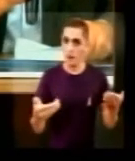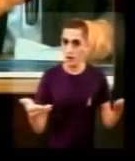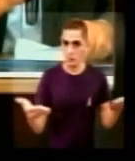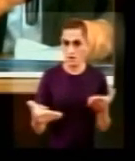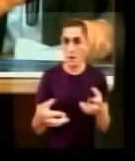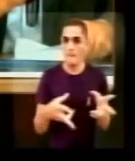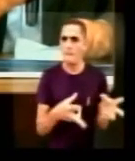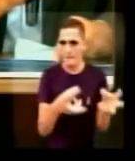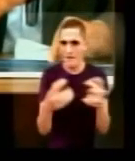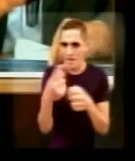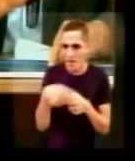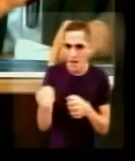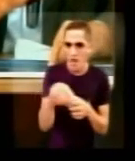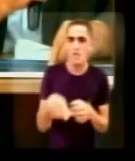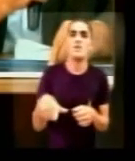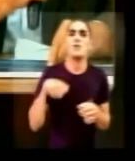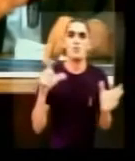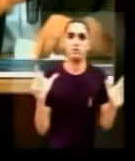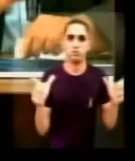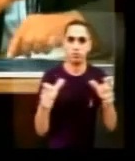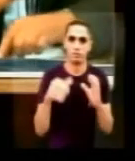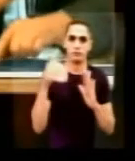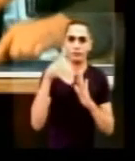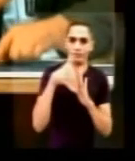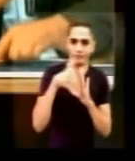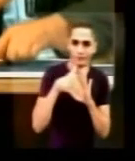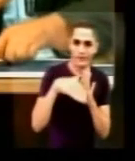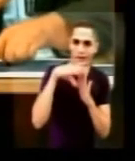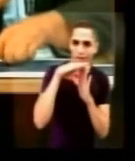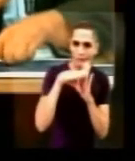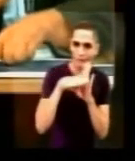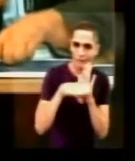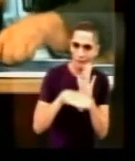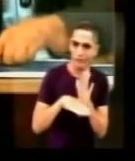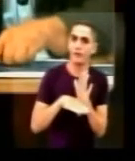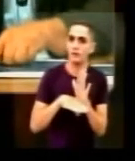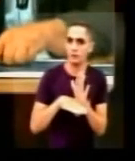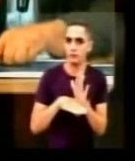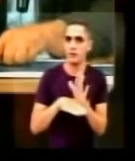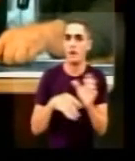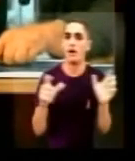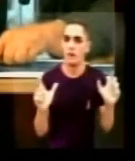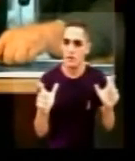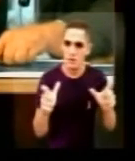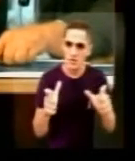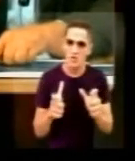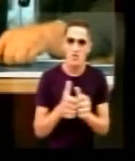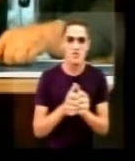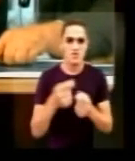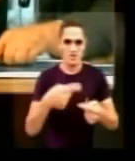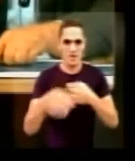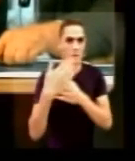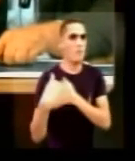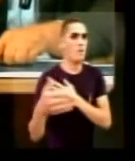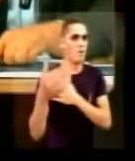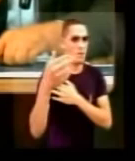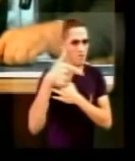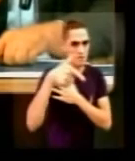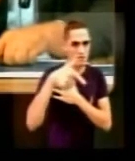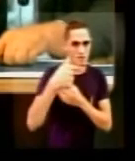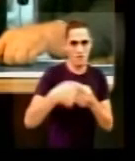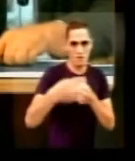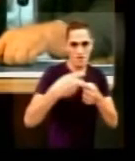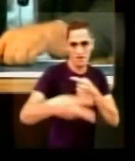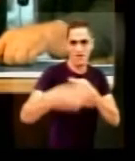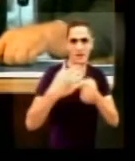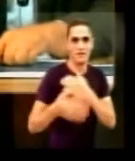uma queda sustentada, né? Houve uma tendência de aumento que foi a semana retrasada e a semana